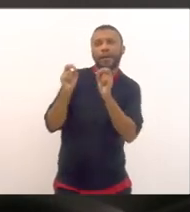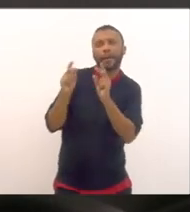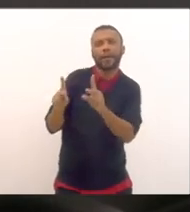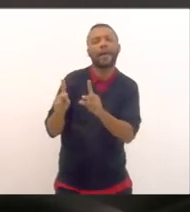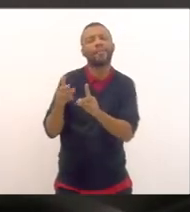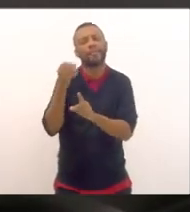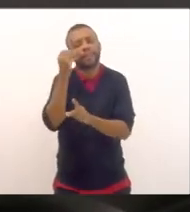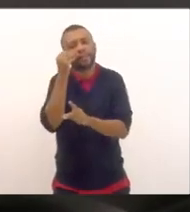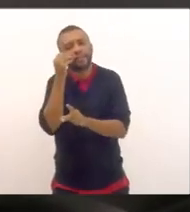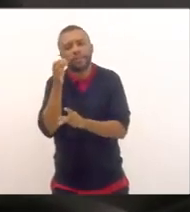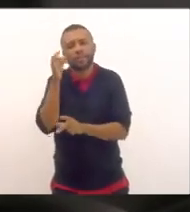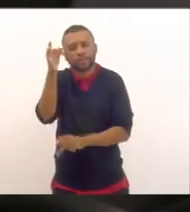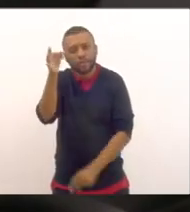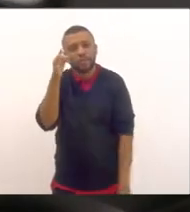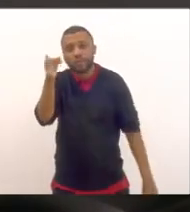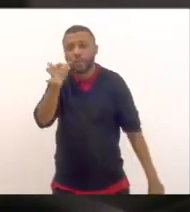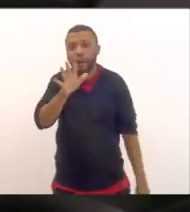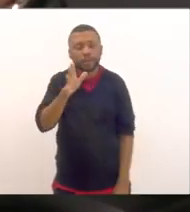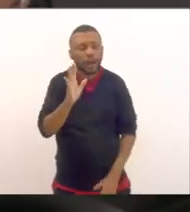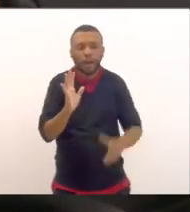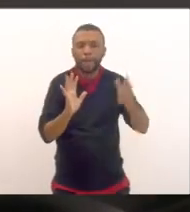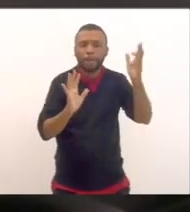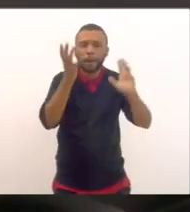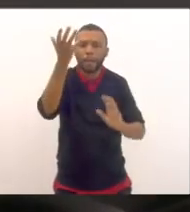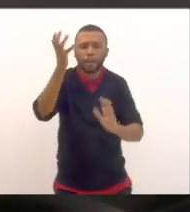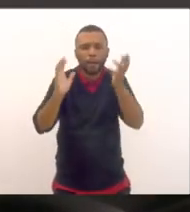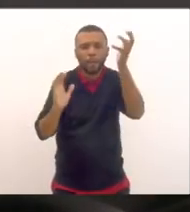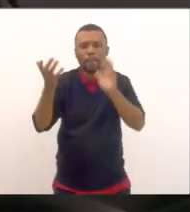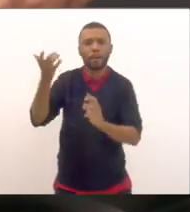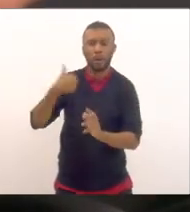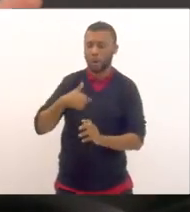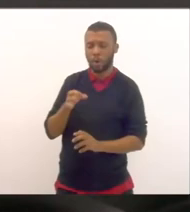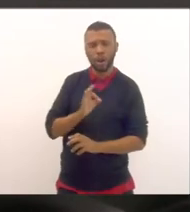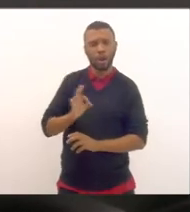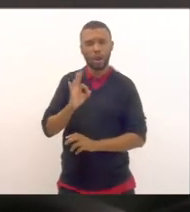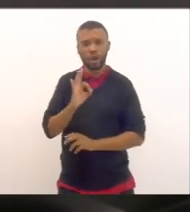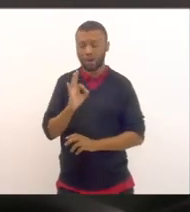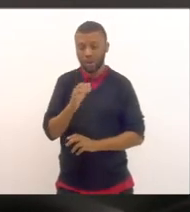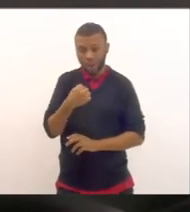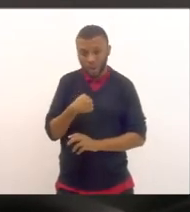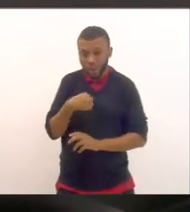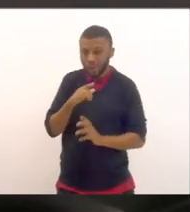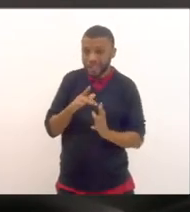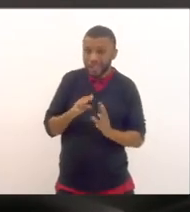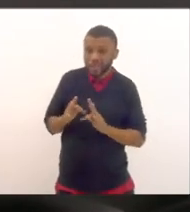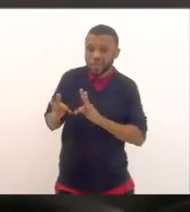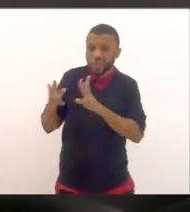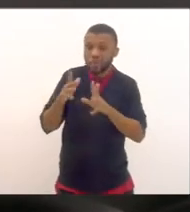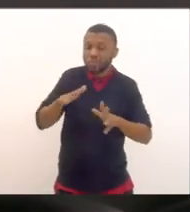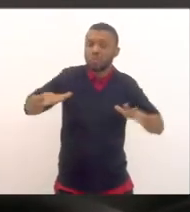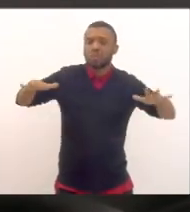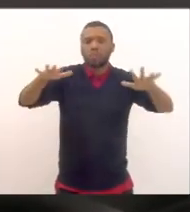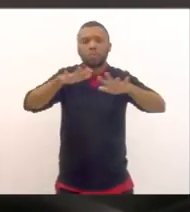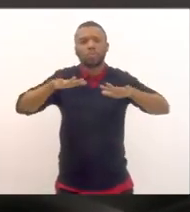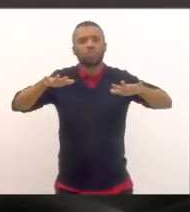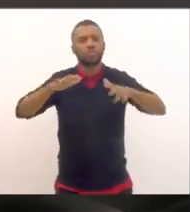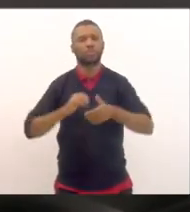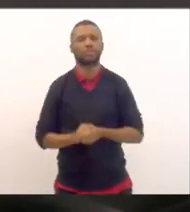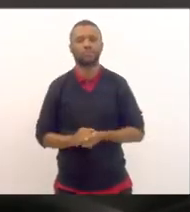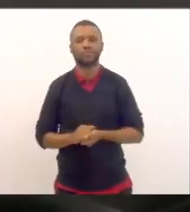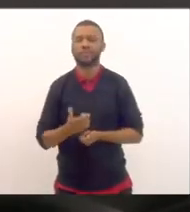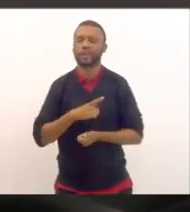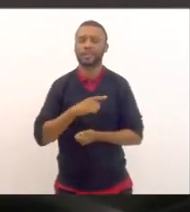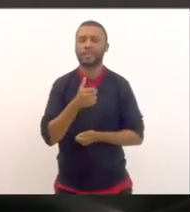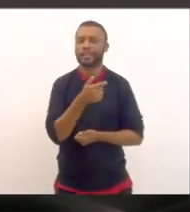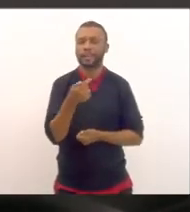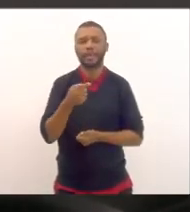vendo eu tô vendo isso tudo acontecer aqui em todos os seus não eu e o mundo não se anunciar que não sei tem